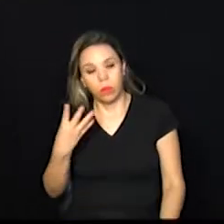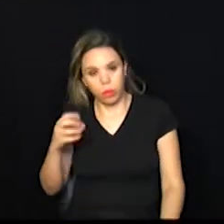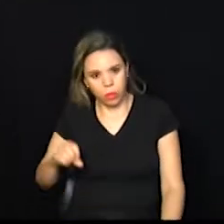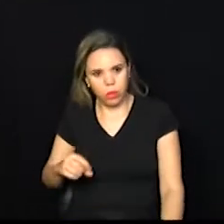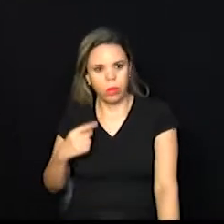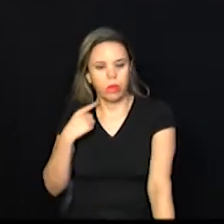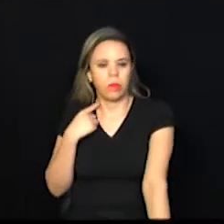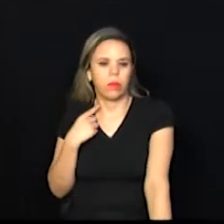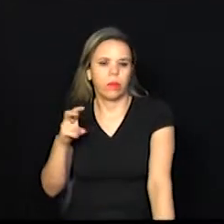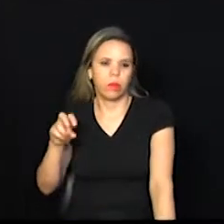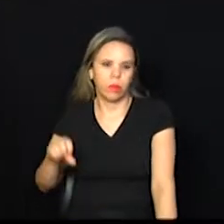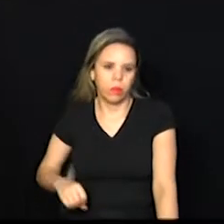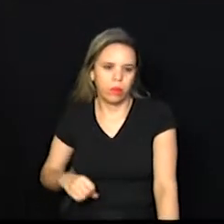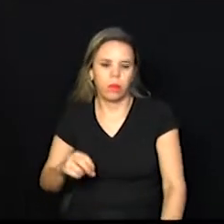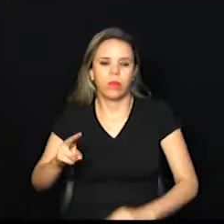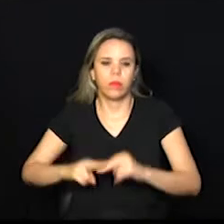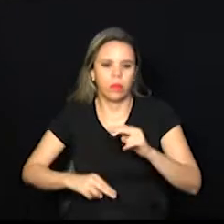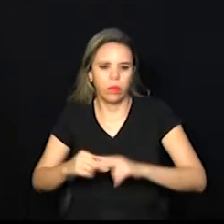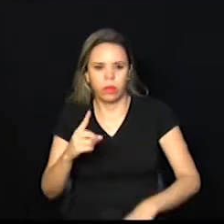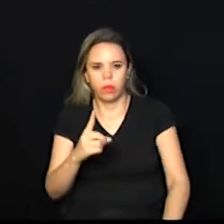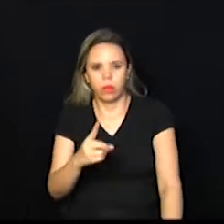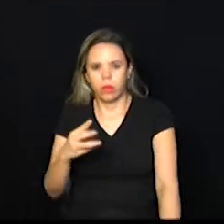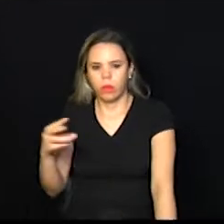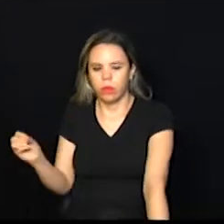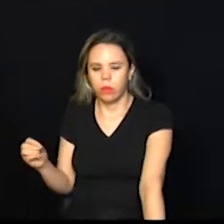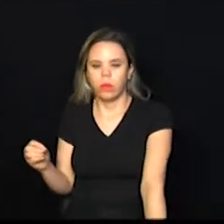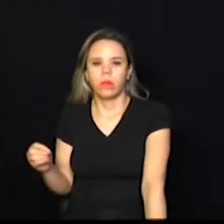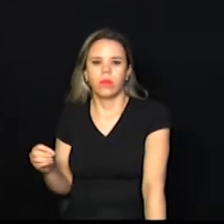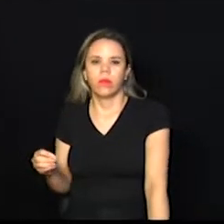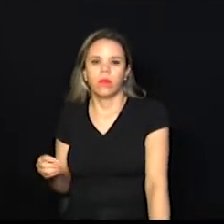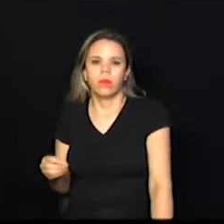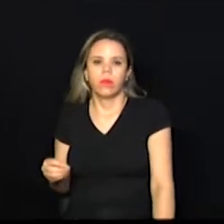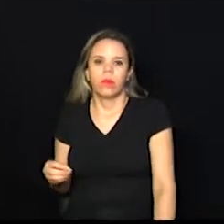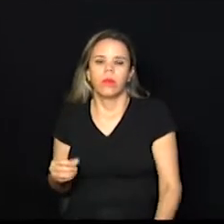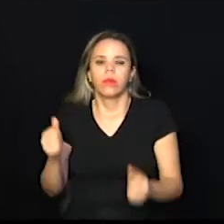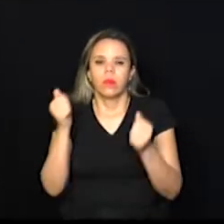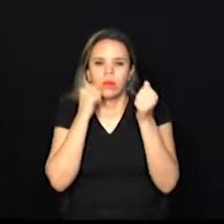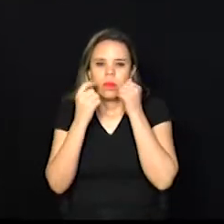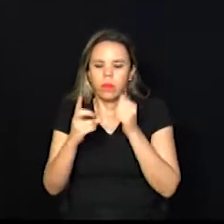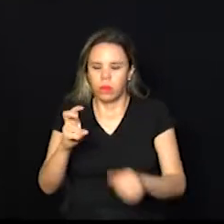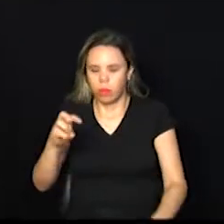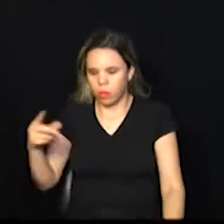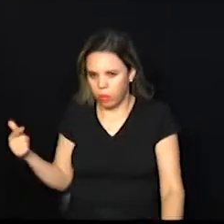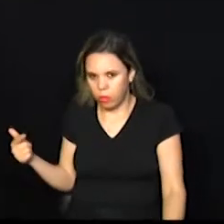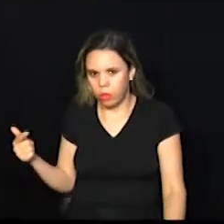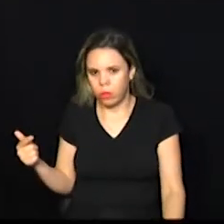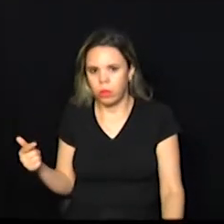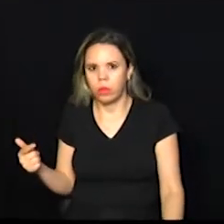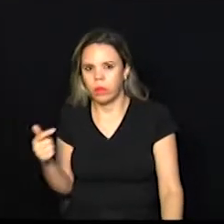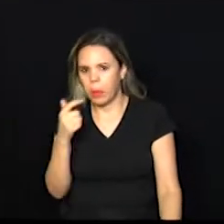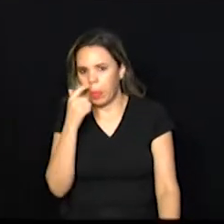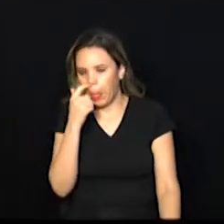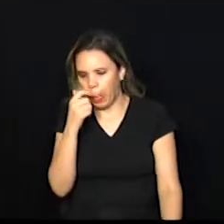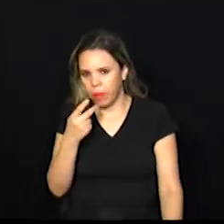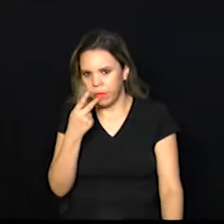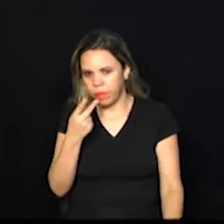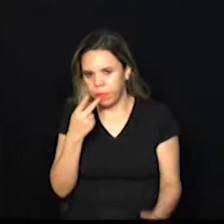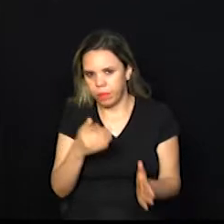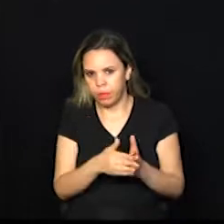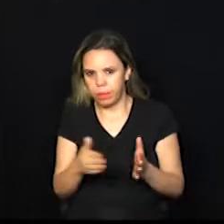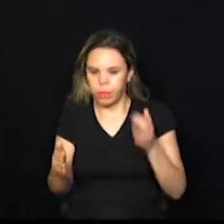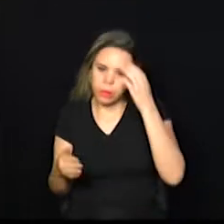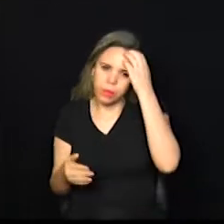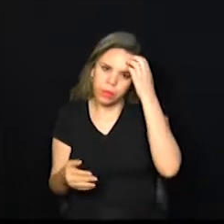59, junho, 130, né? Julho, 152, e a gente tem falado muito por